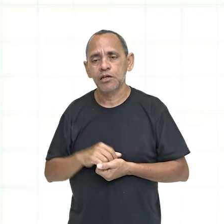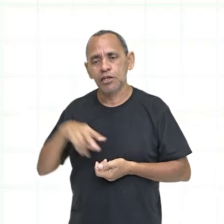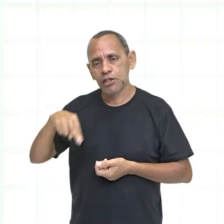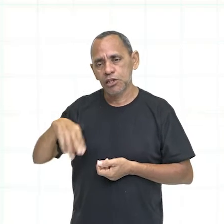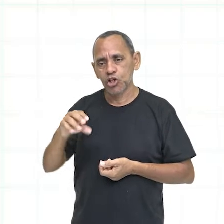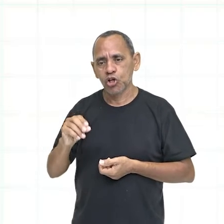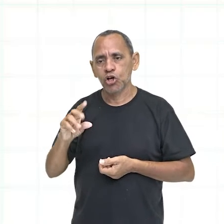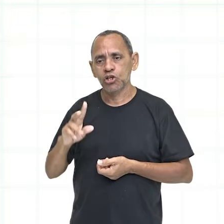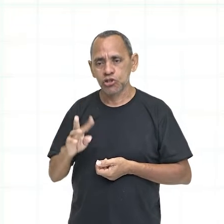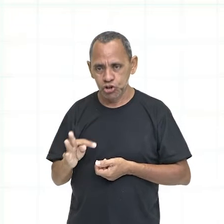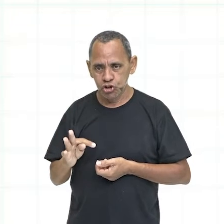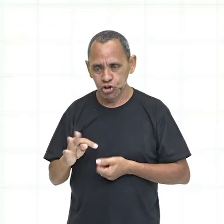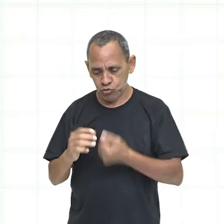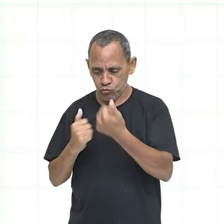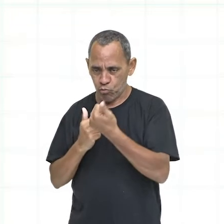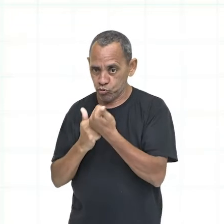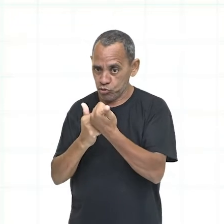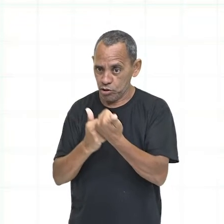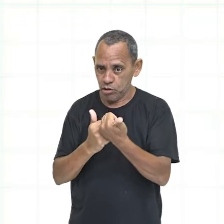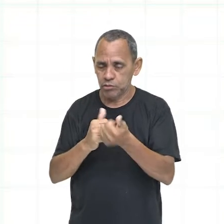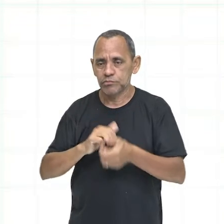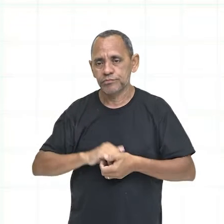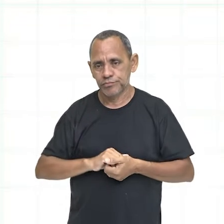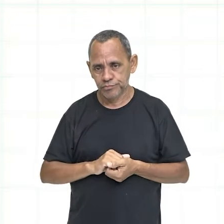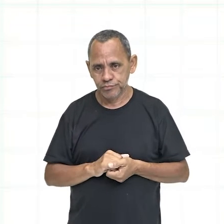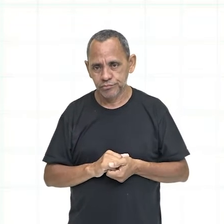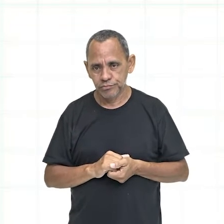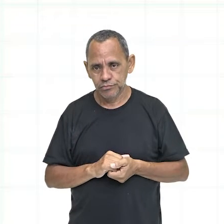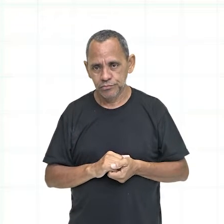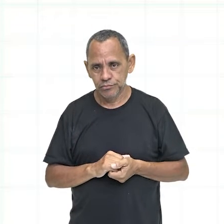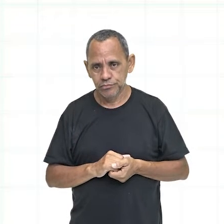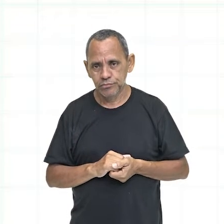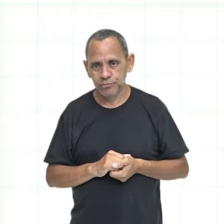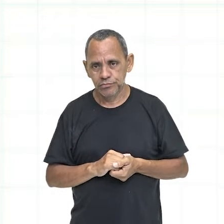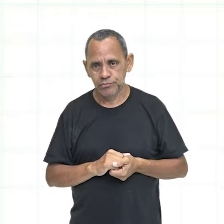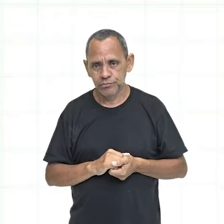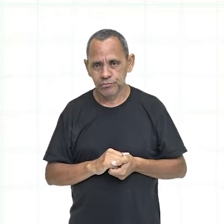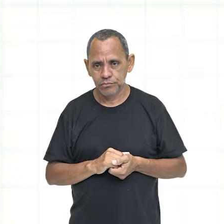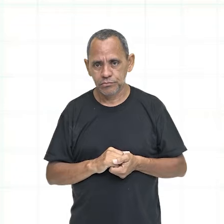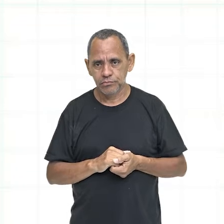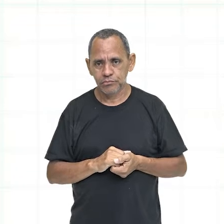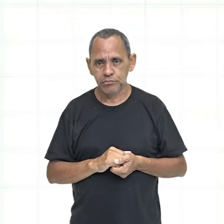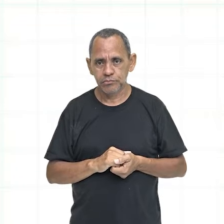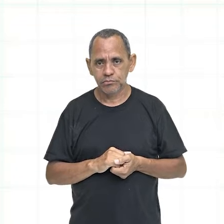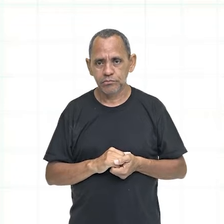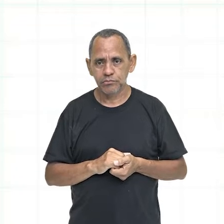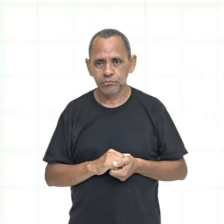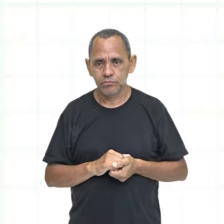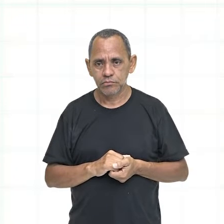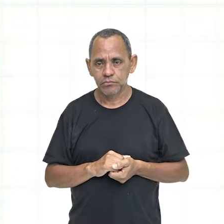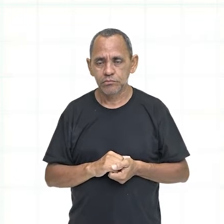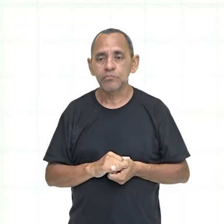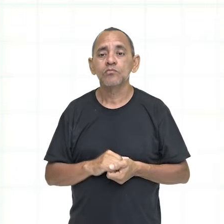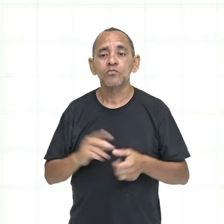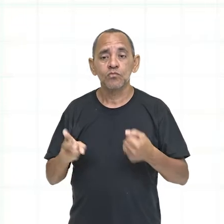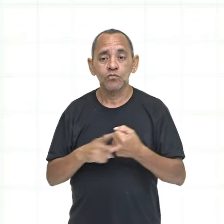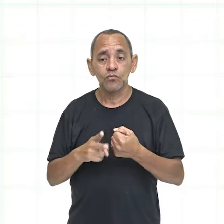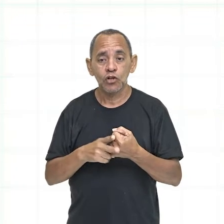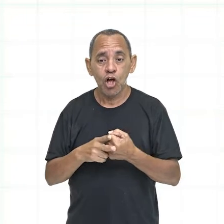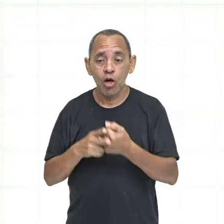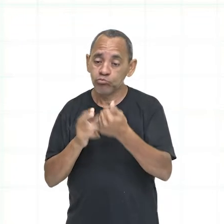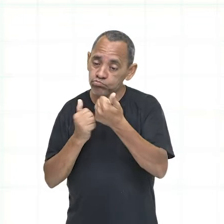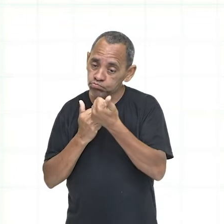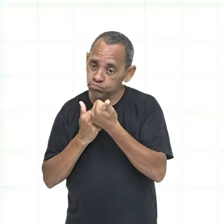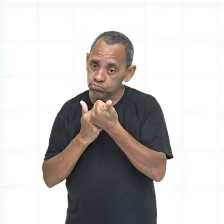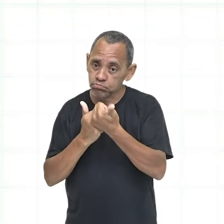outras situações, o verbo modal é que vai receber o not, porque ele é um verbo modal por